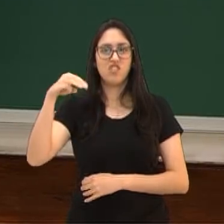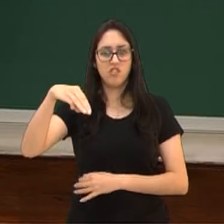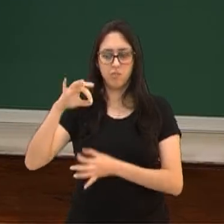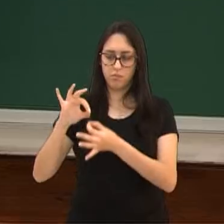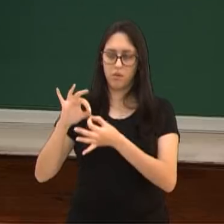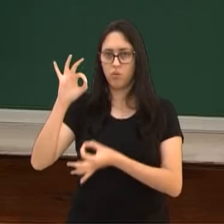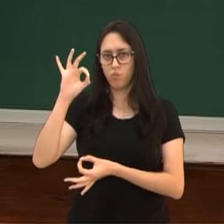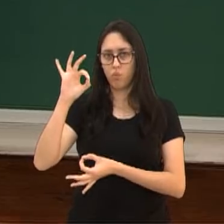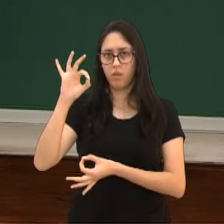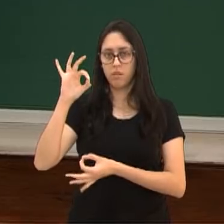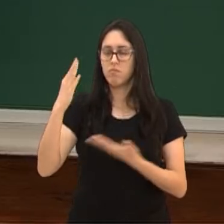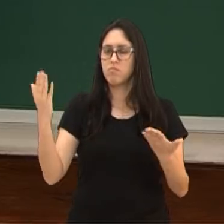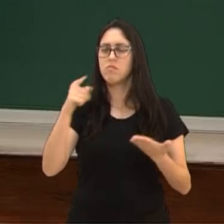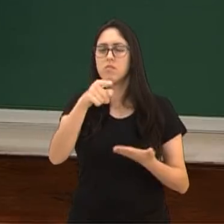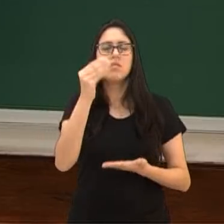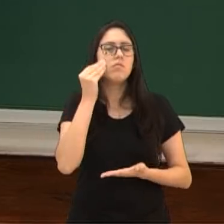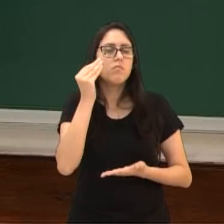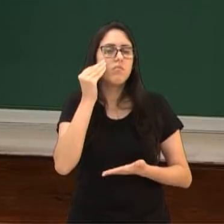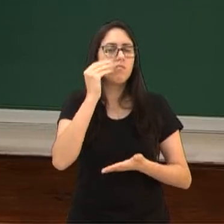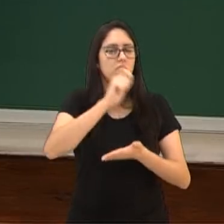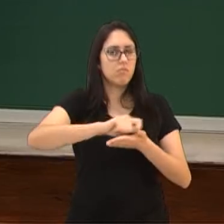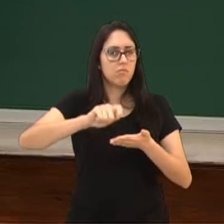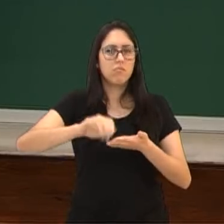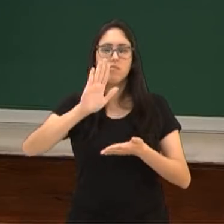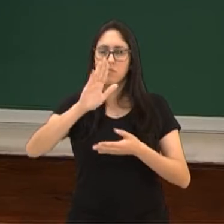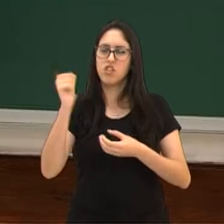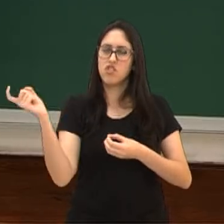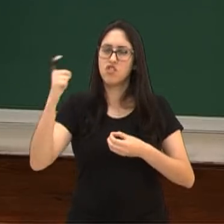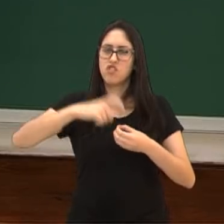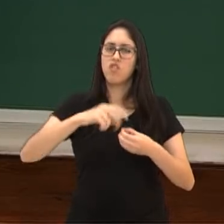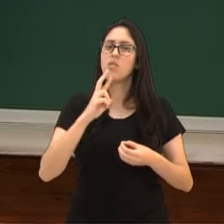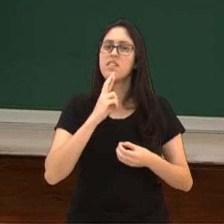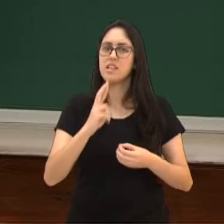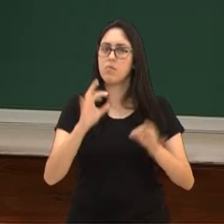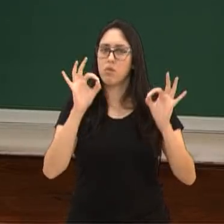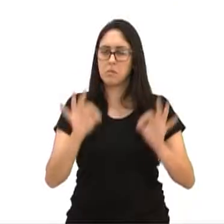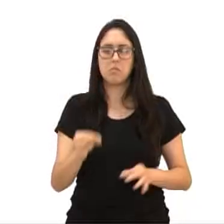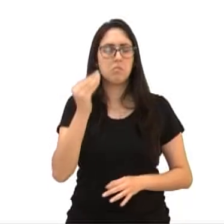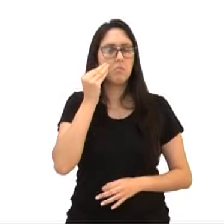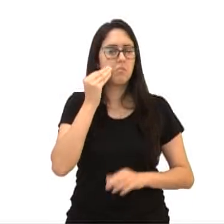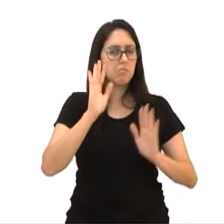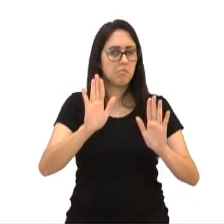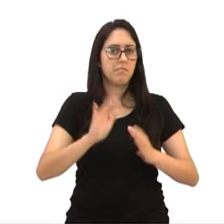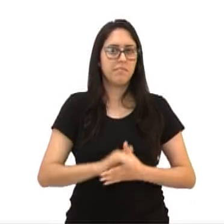altura. Então, eu vou dar um tempo para você calcular e a gente já volta para ver o que saiu.